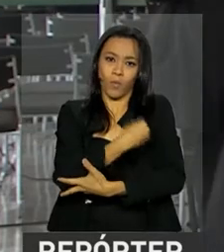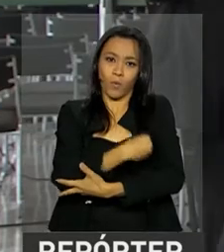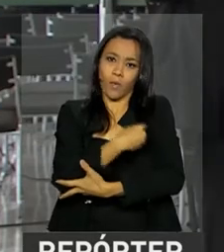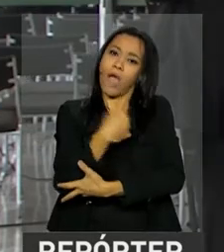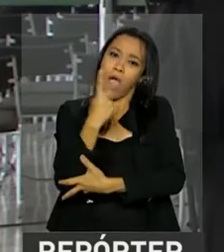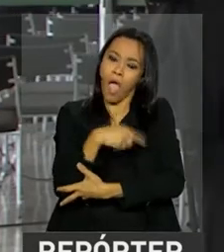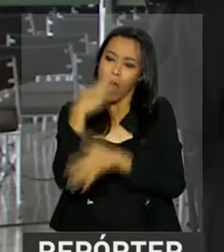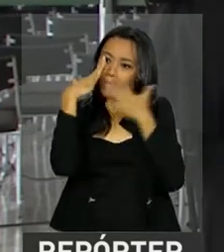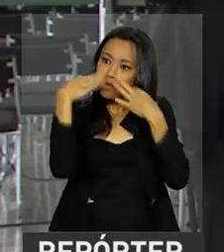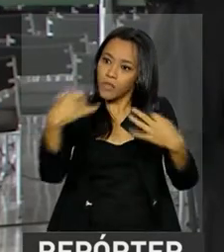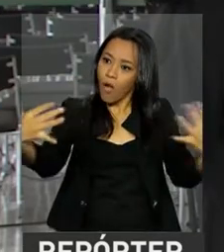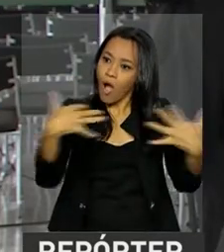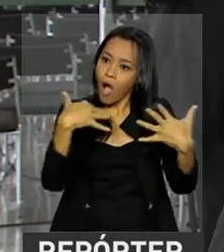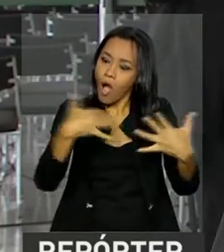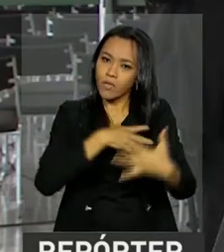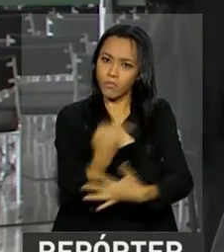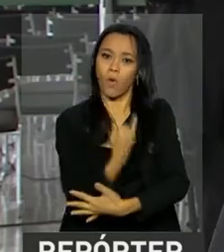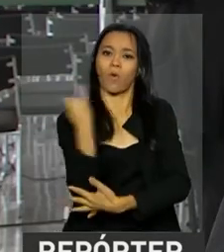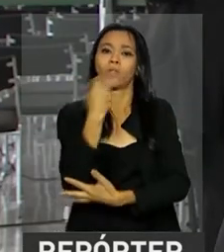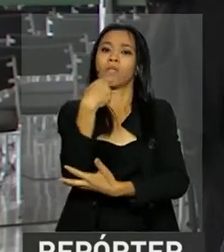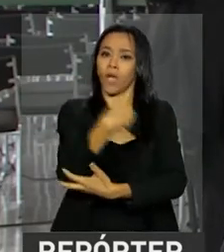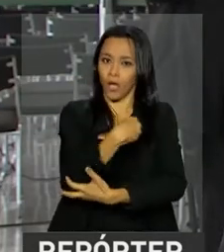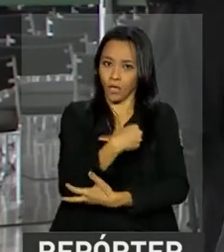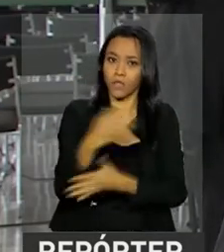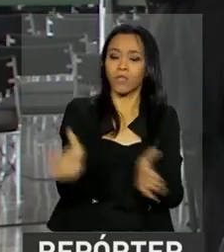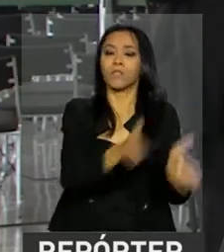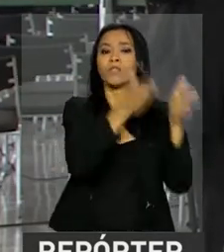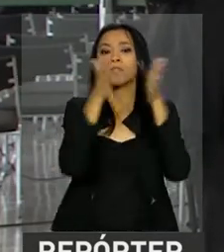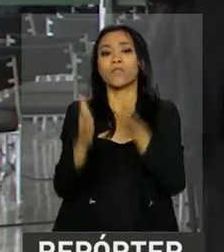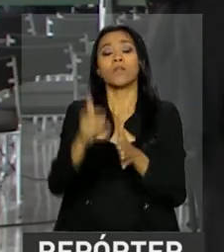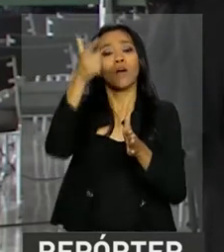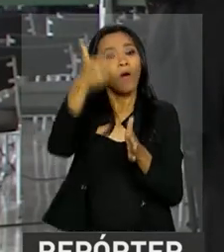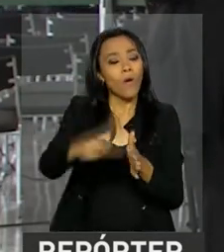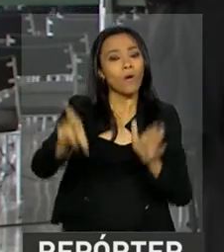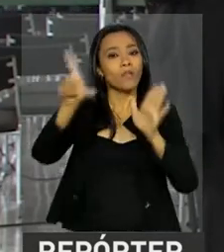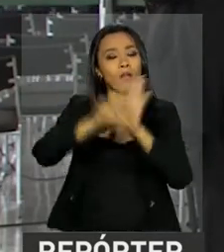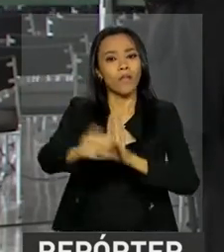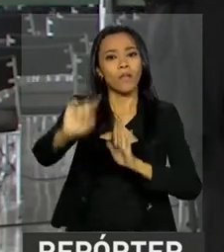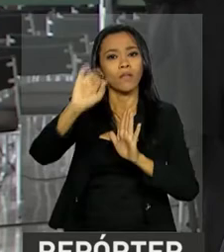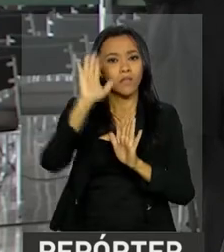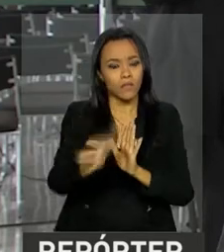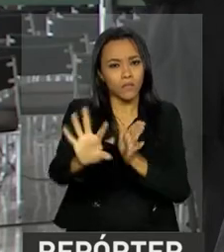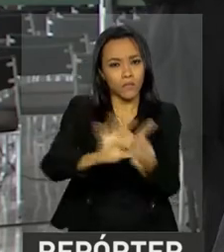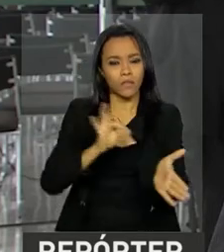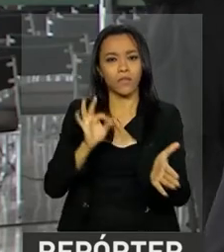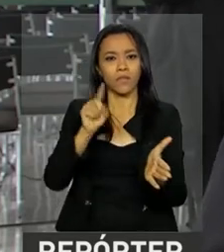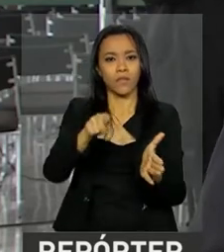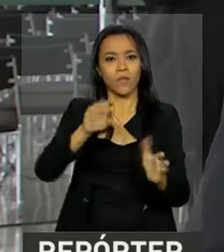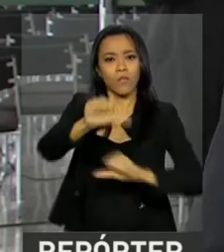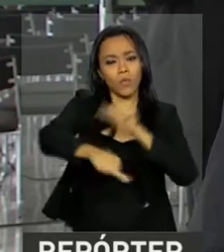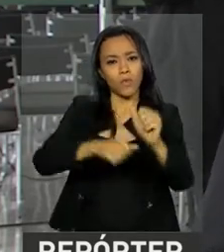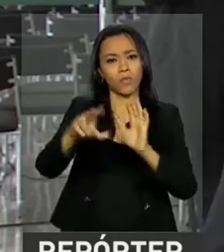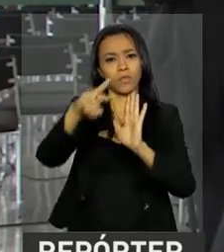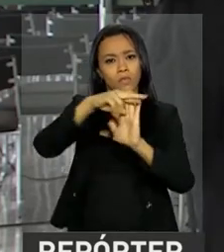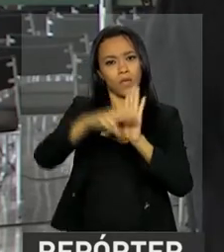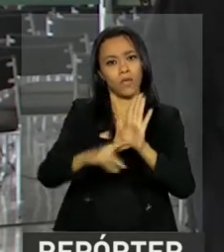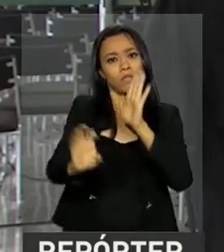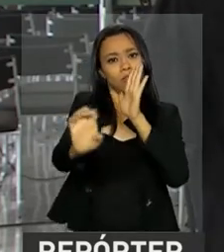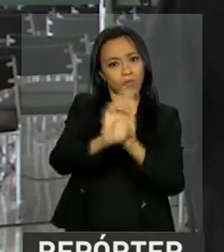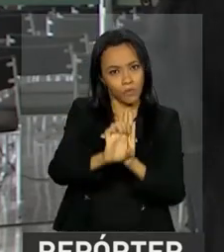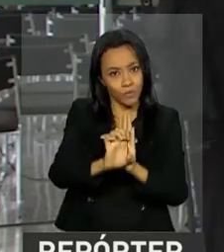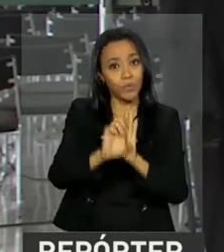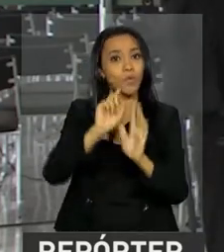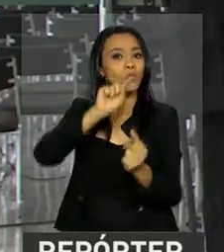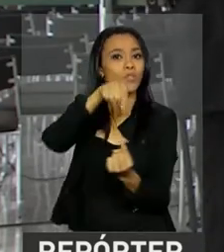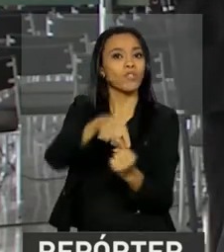a da importância desta questão uma outra questão que foi sancionado pelo presidente altera o estatuto da criança e do adolescente para